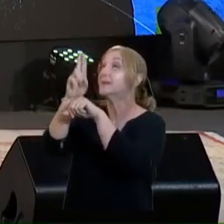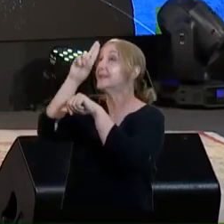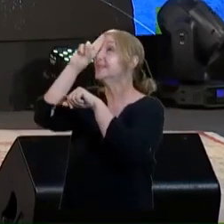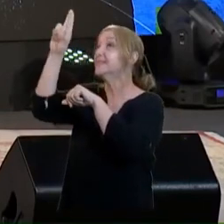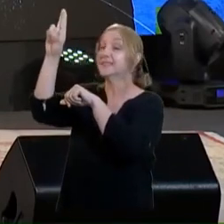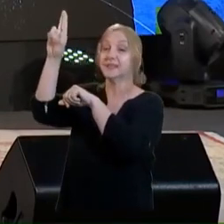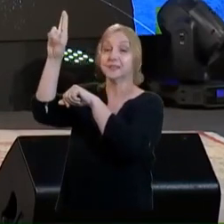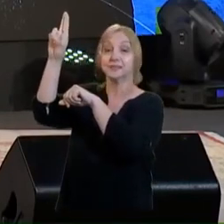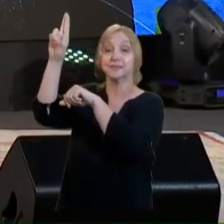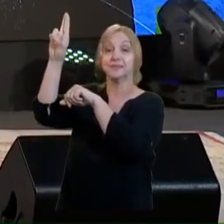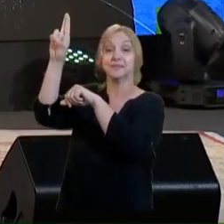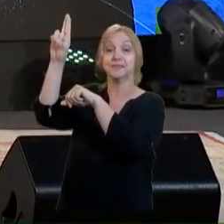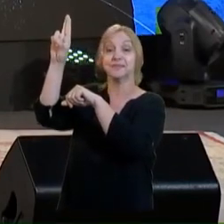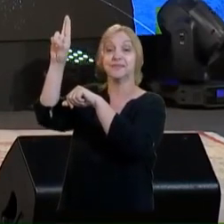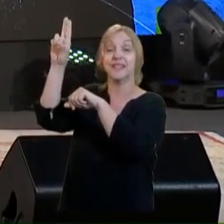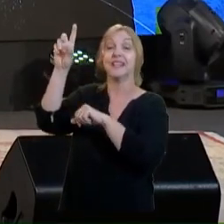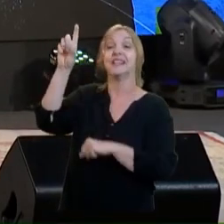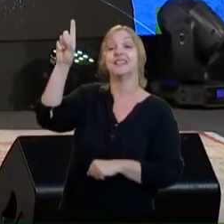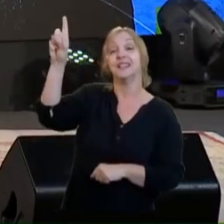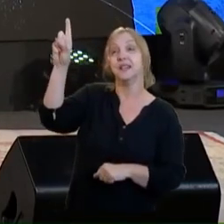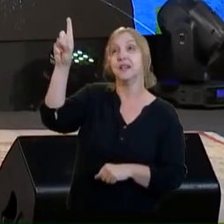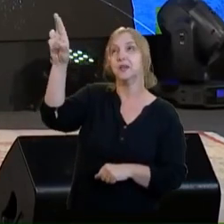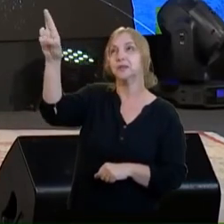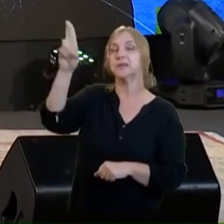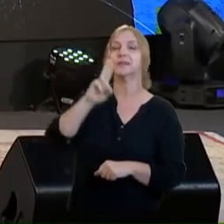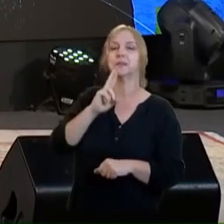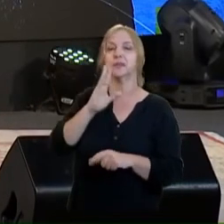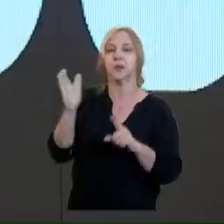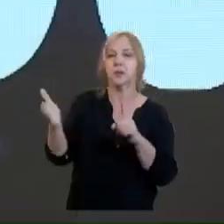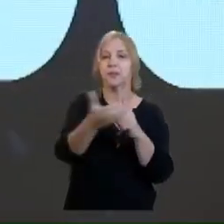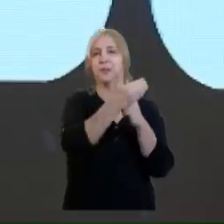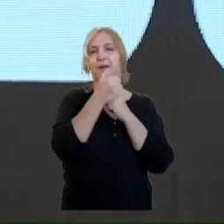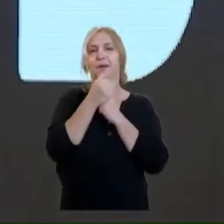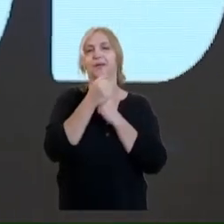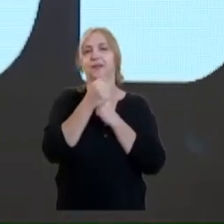Senhor e Ele me acolheu.